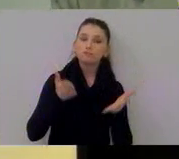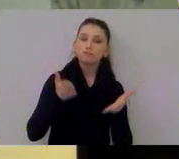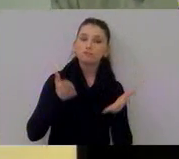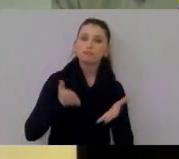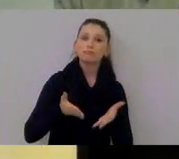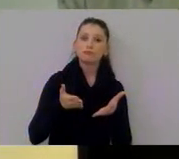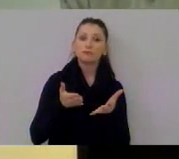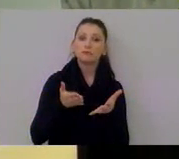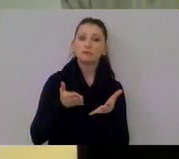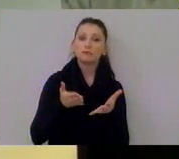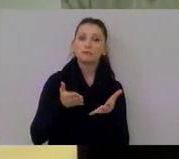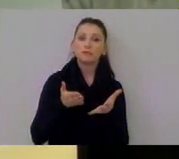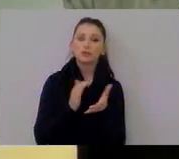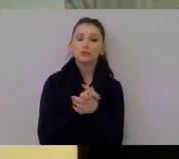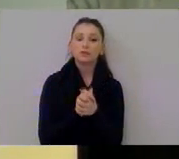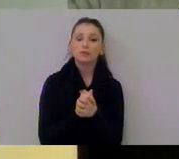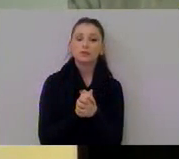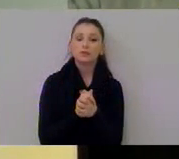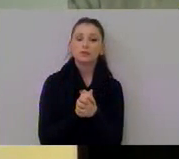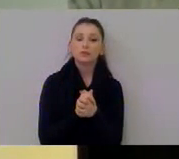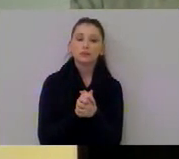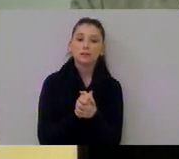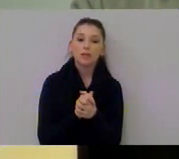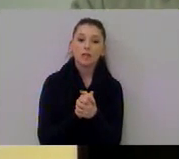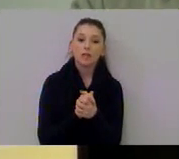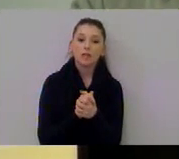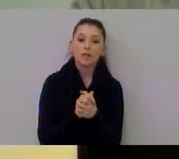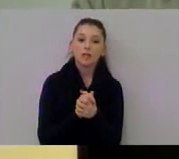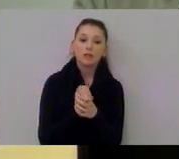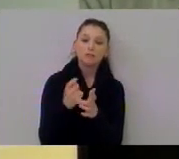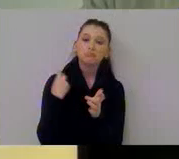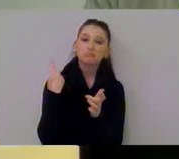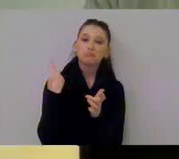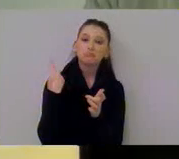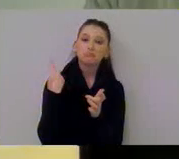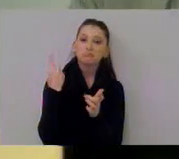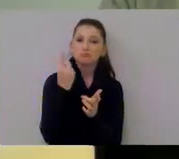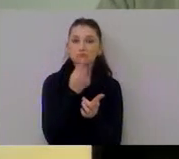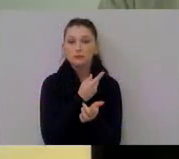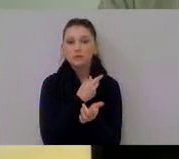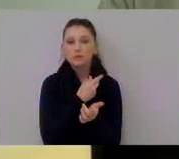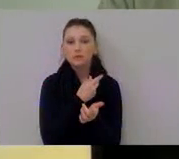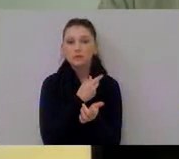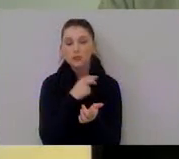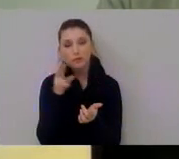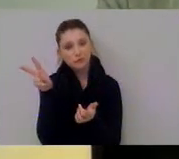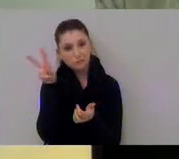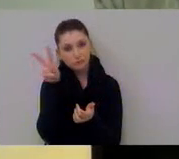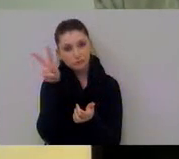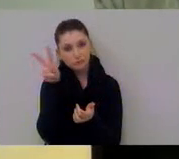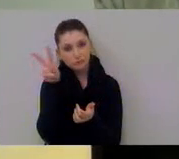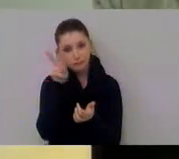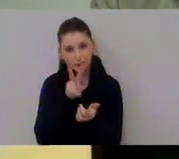para que nós, vereadores que não estamos